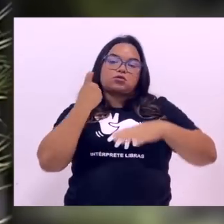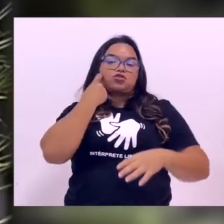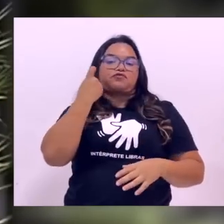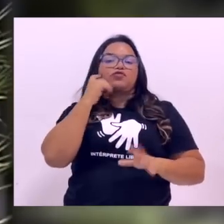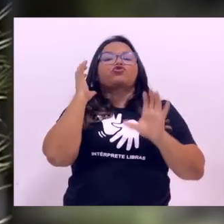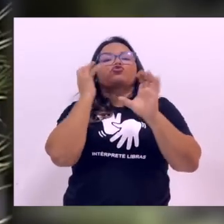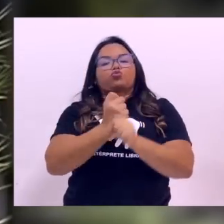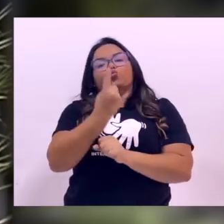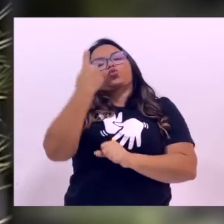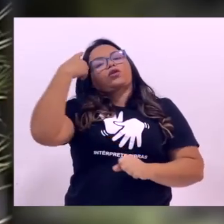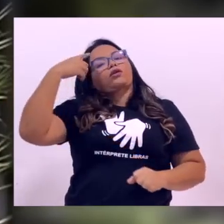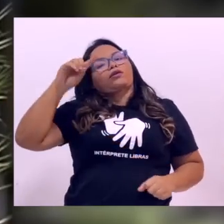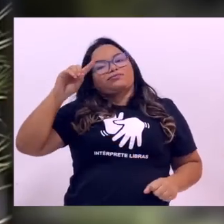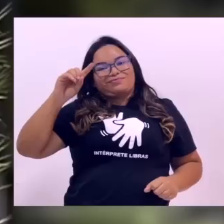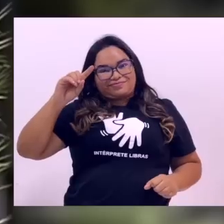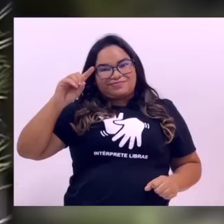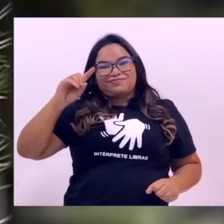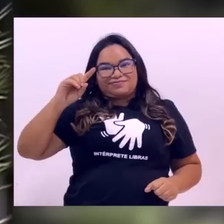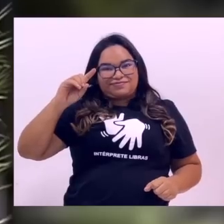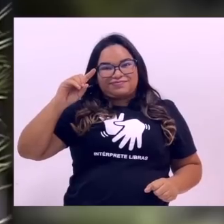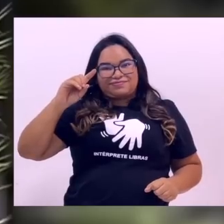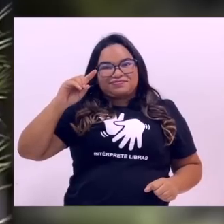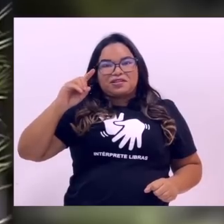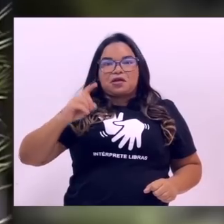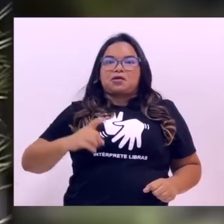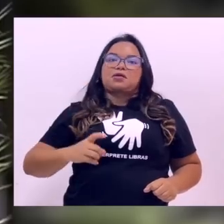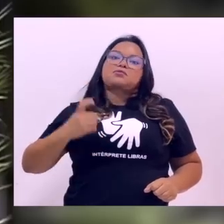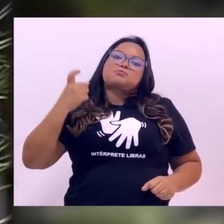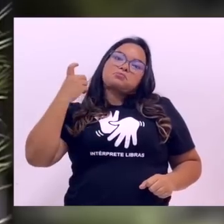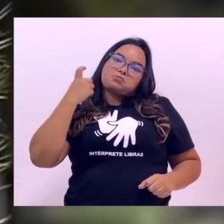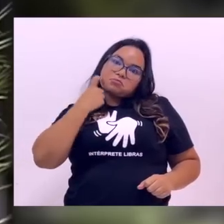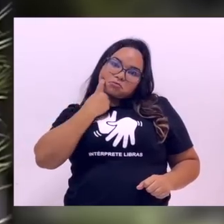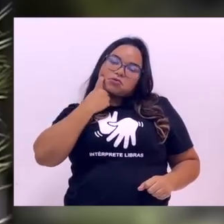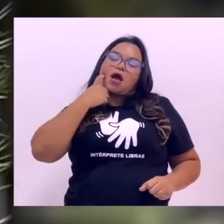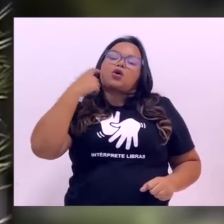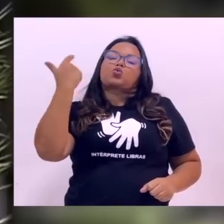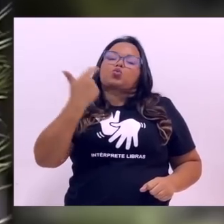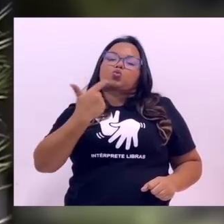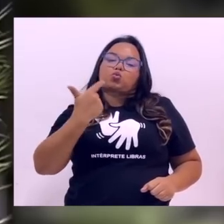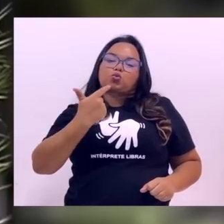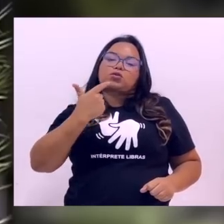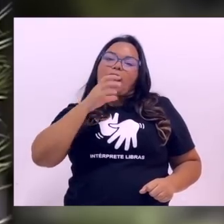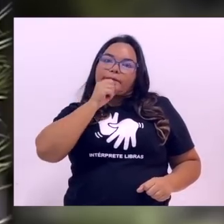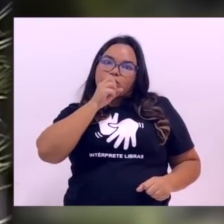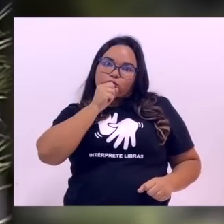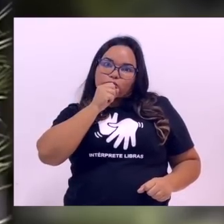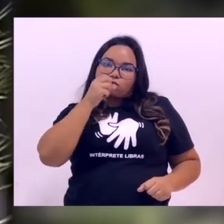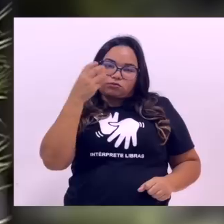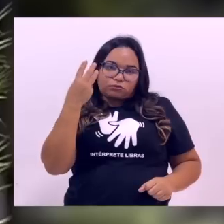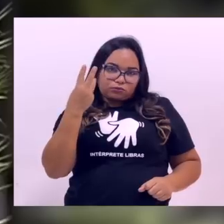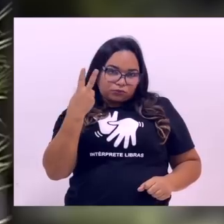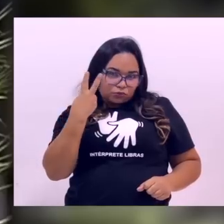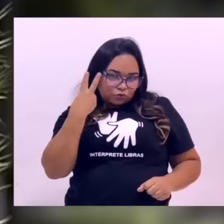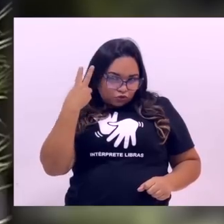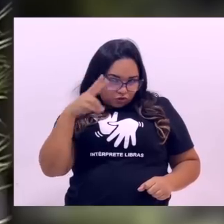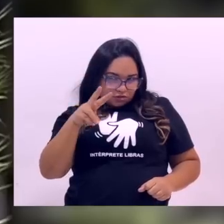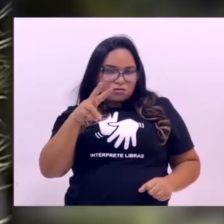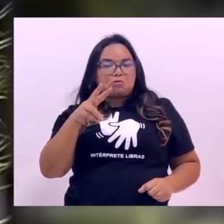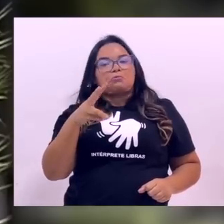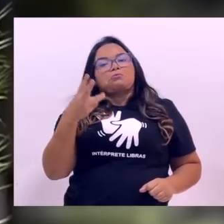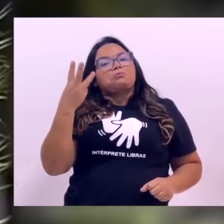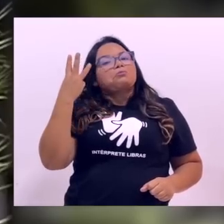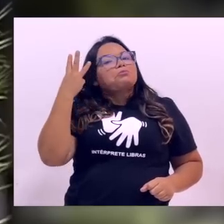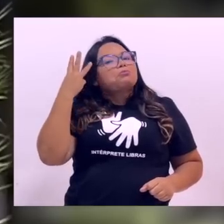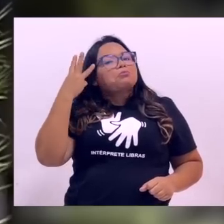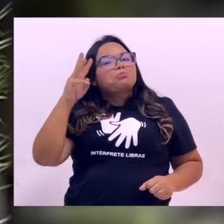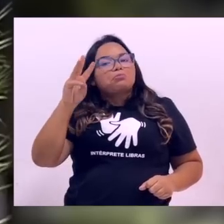sexta-feira, contou-se como um dia. E ficou um dia completo na tumba, o dia 2, e qualquer porção do